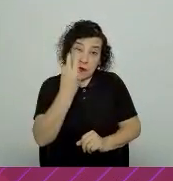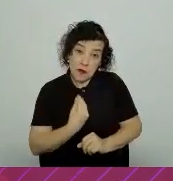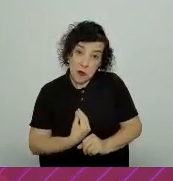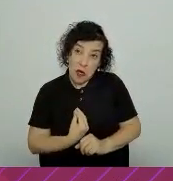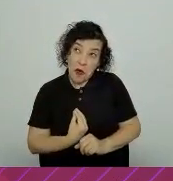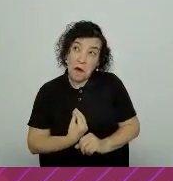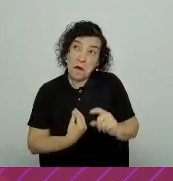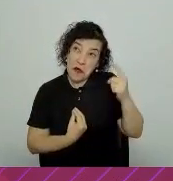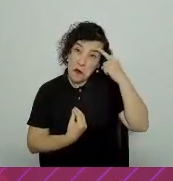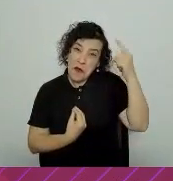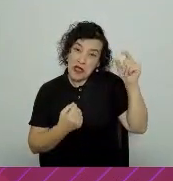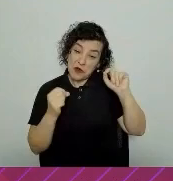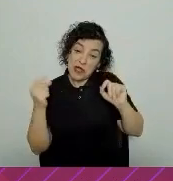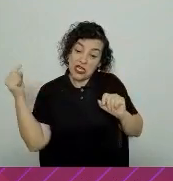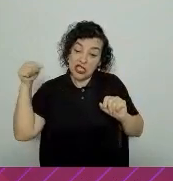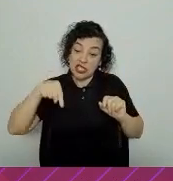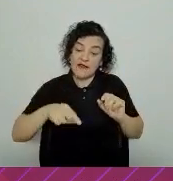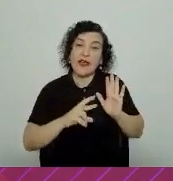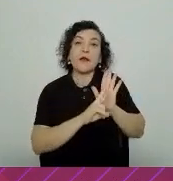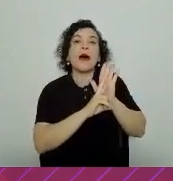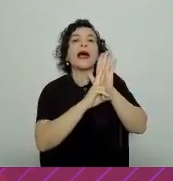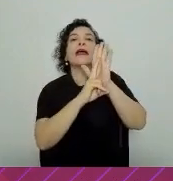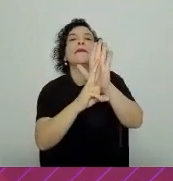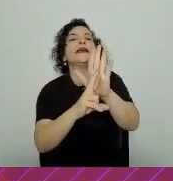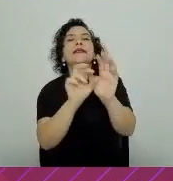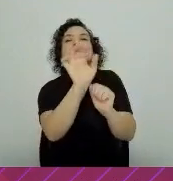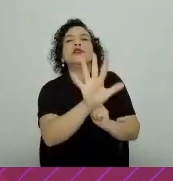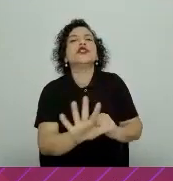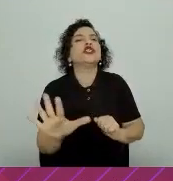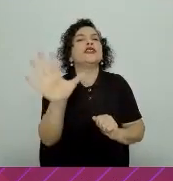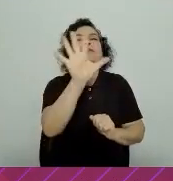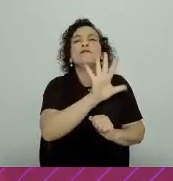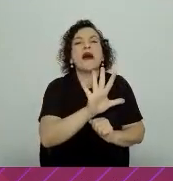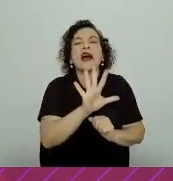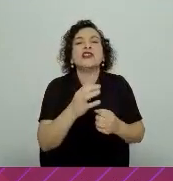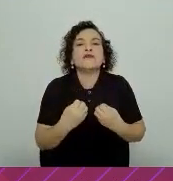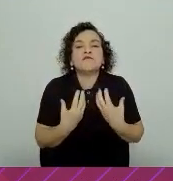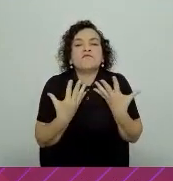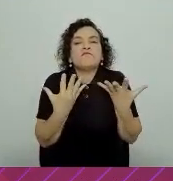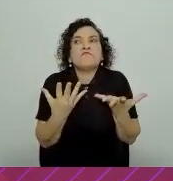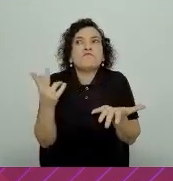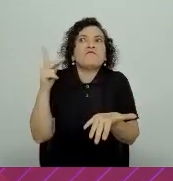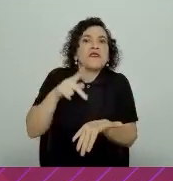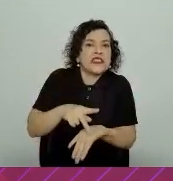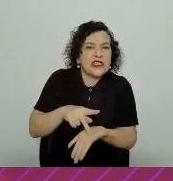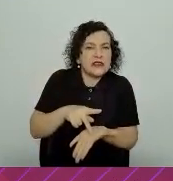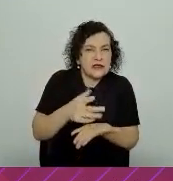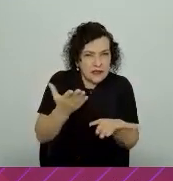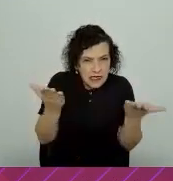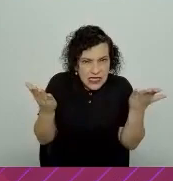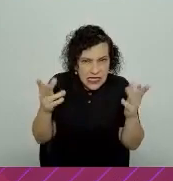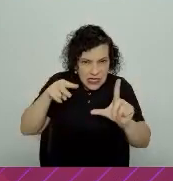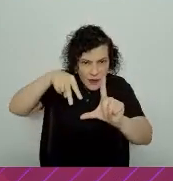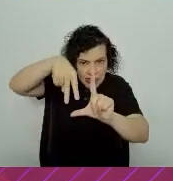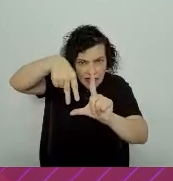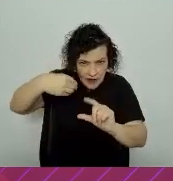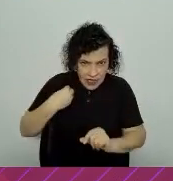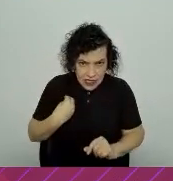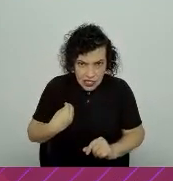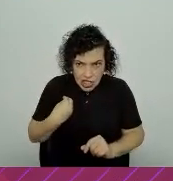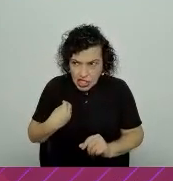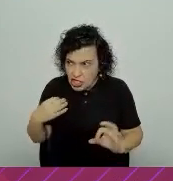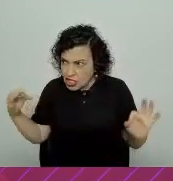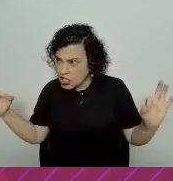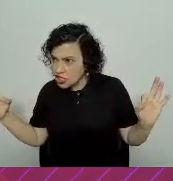está aqui como representação holográfica sobre o que somos de verdade vocês acham que o metaverso já existe